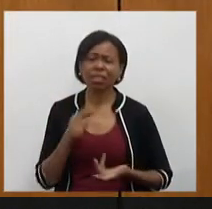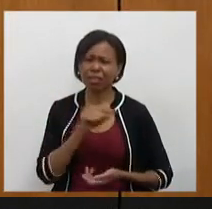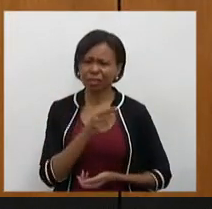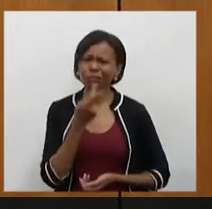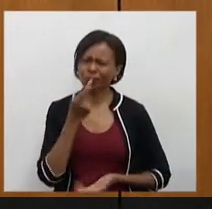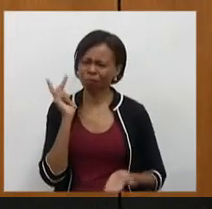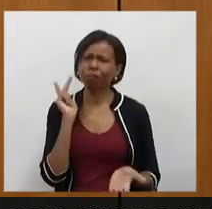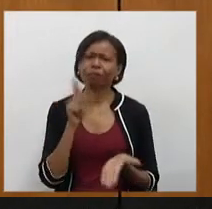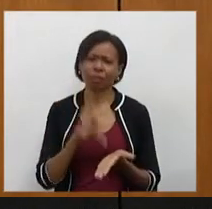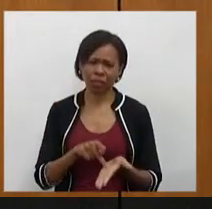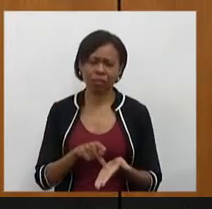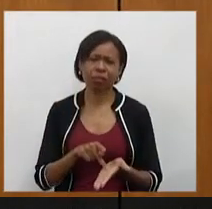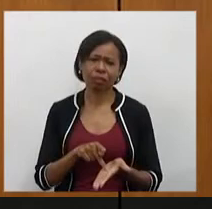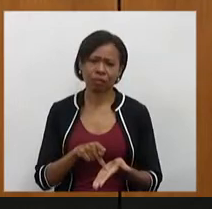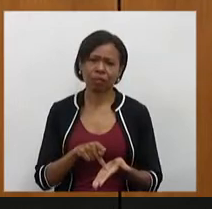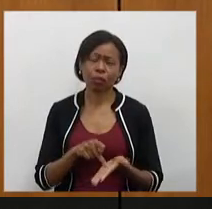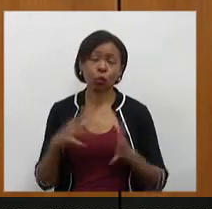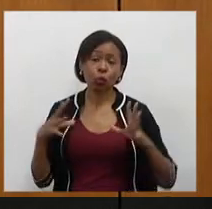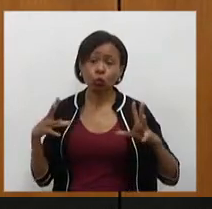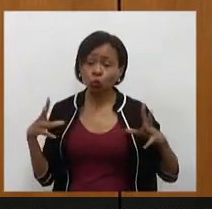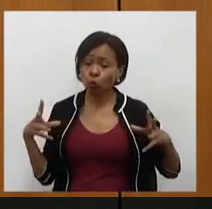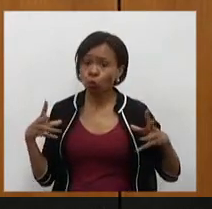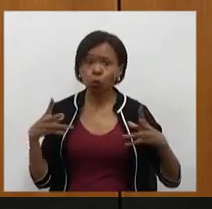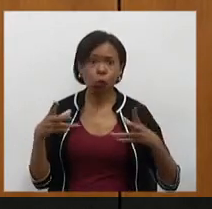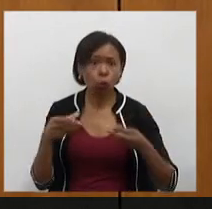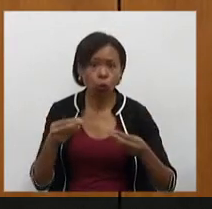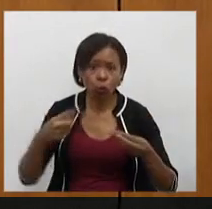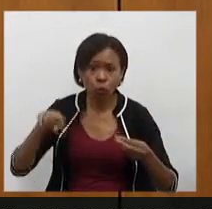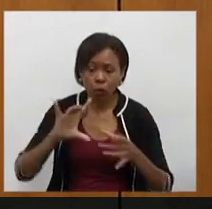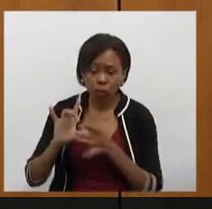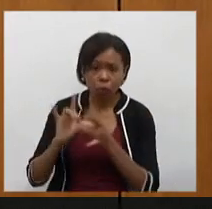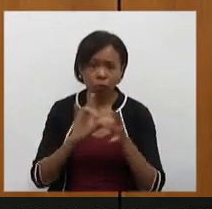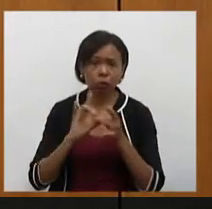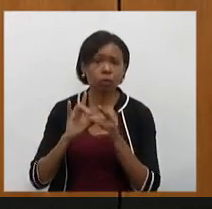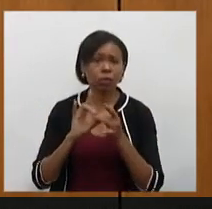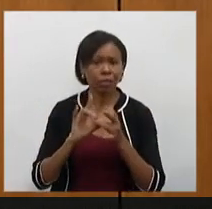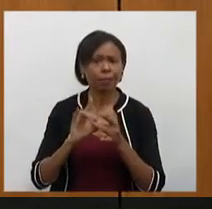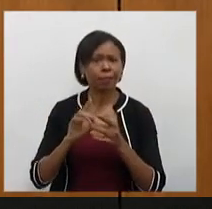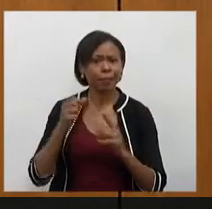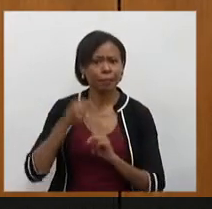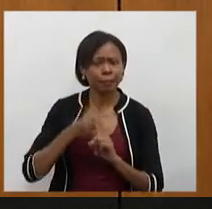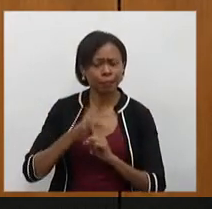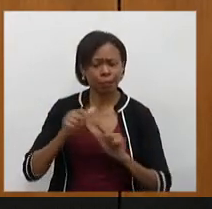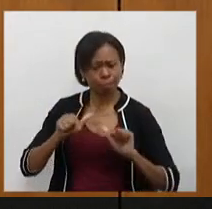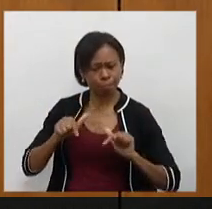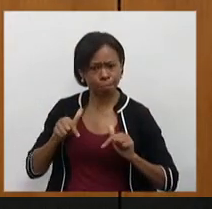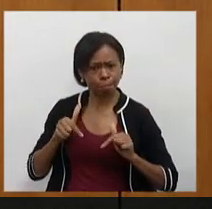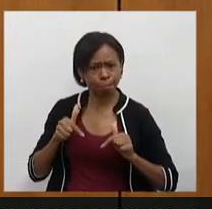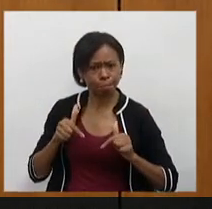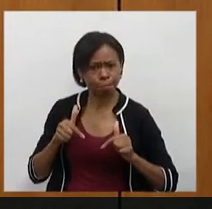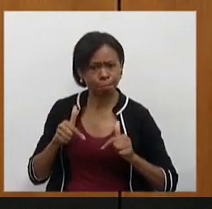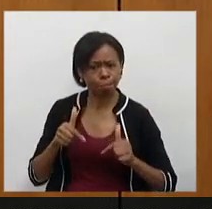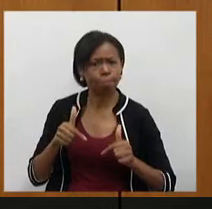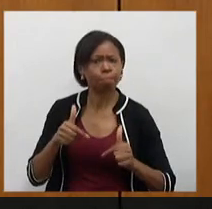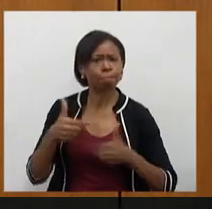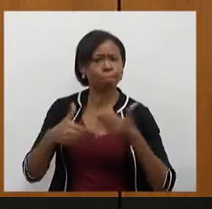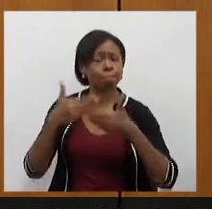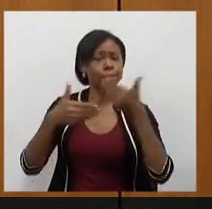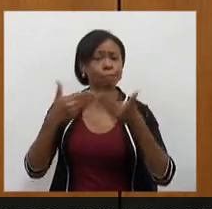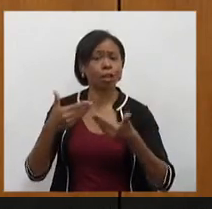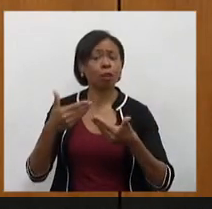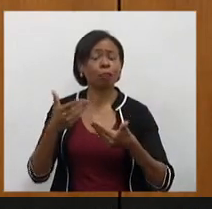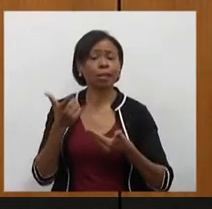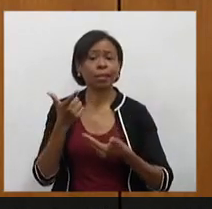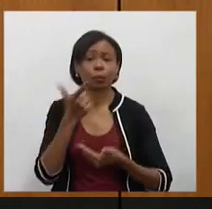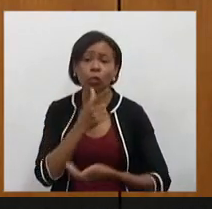verdade. Todos unidos temos que fazer essa caminhada para que possamos fazer com que a vacina chegue no braço.